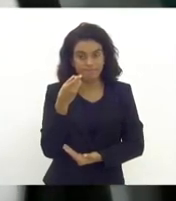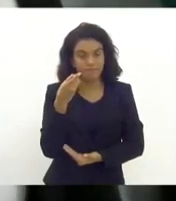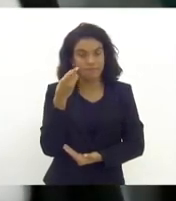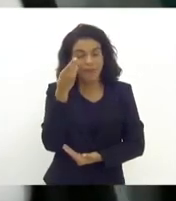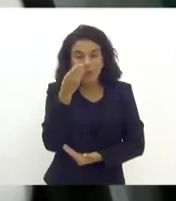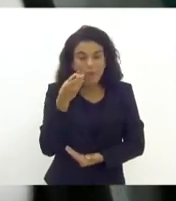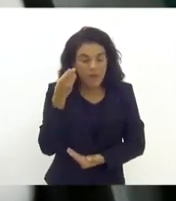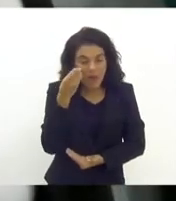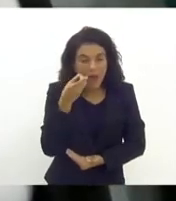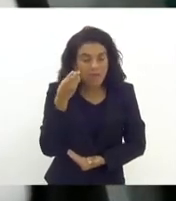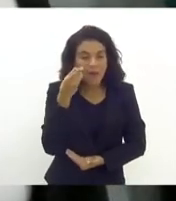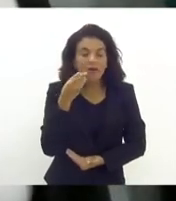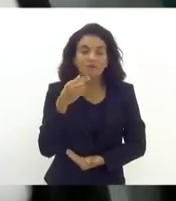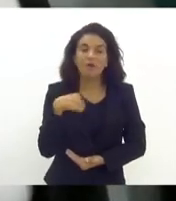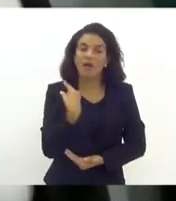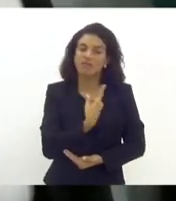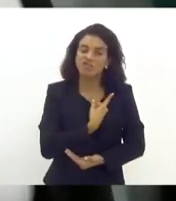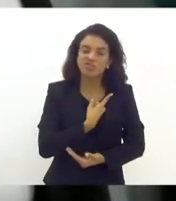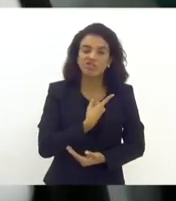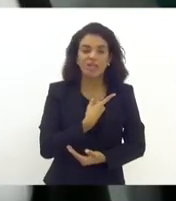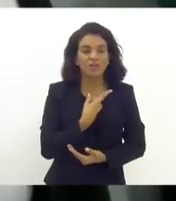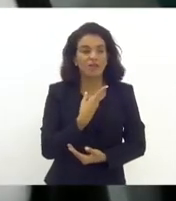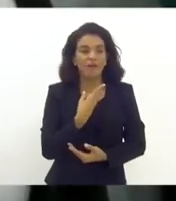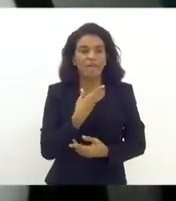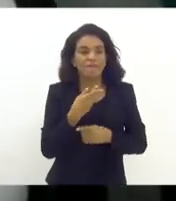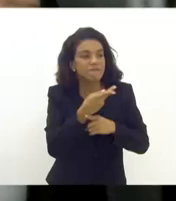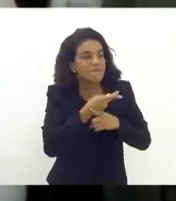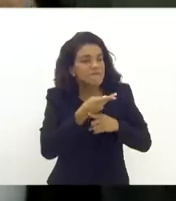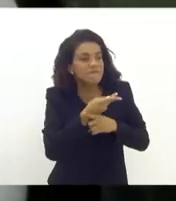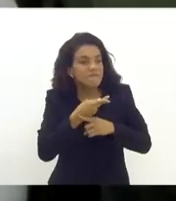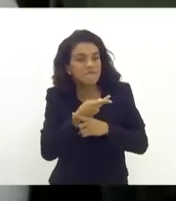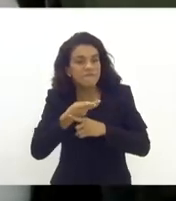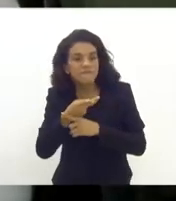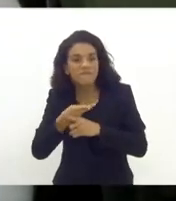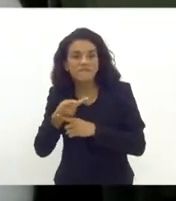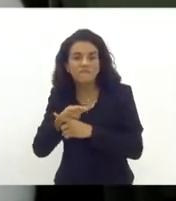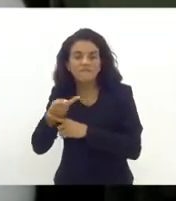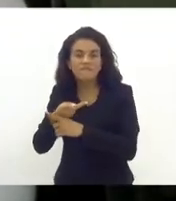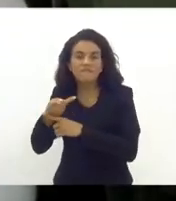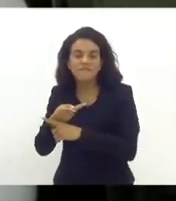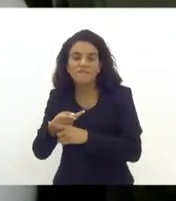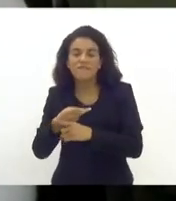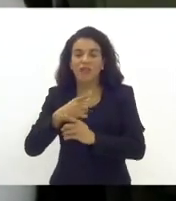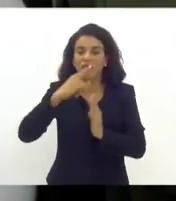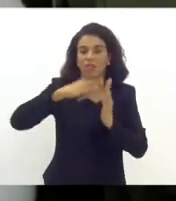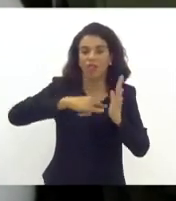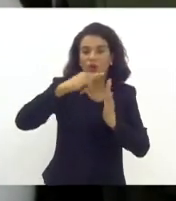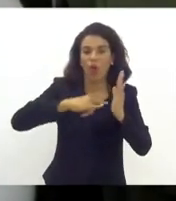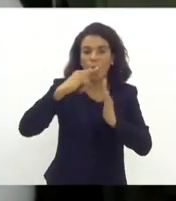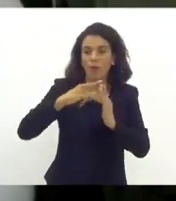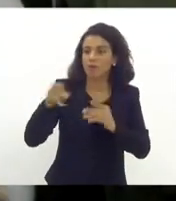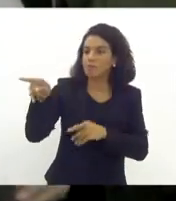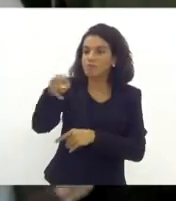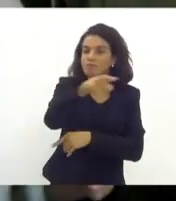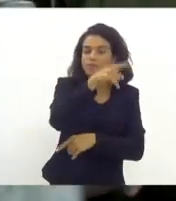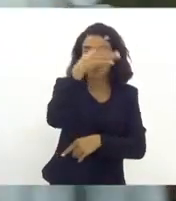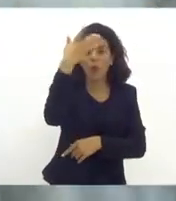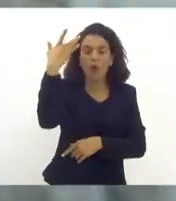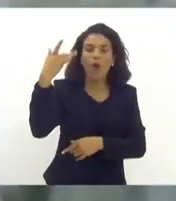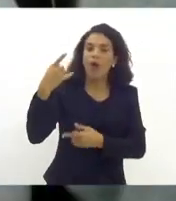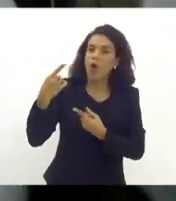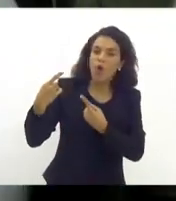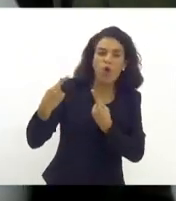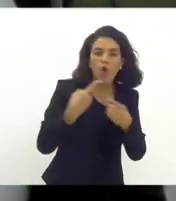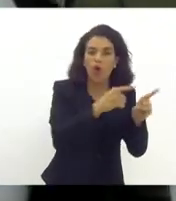e não deputada a gente procurar pareceres de Quem promove O que é contra o carnaval eles